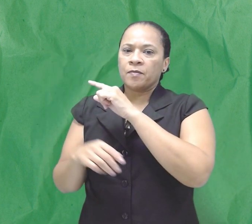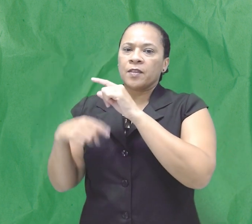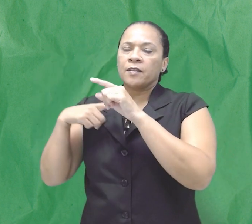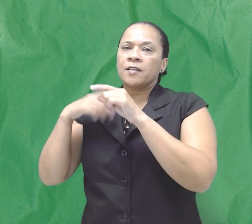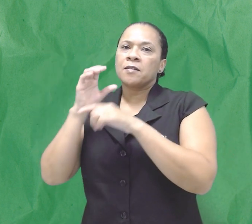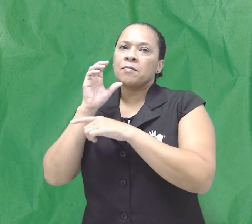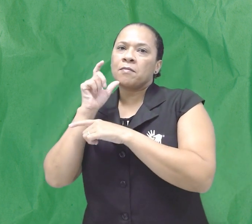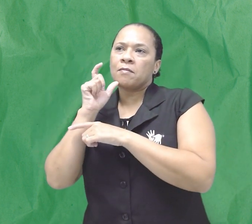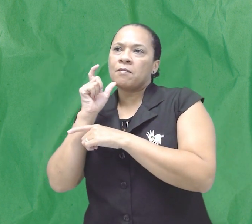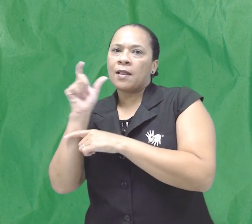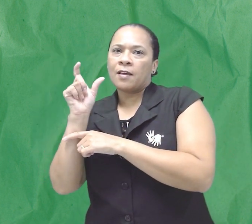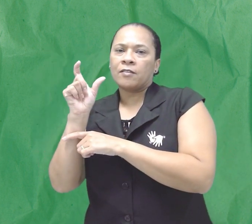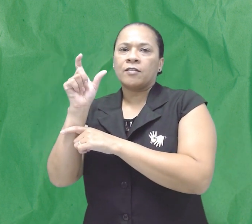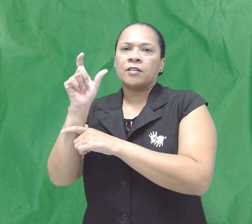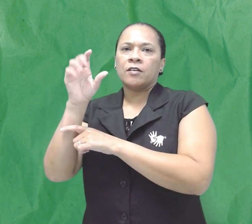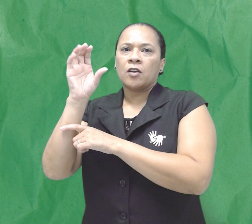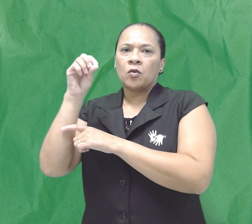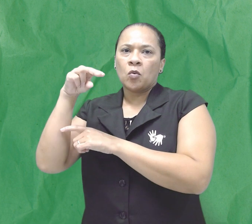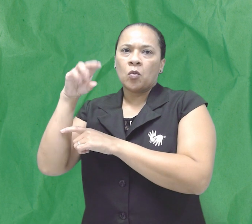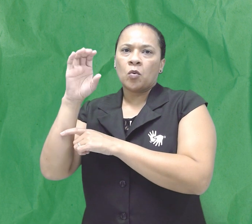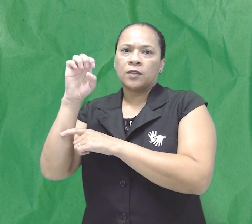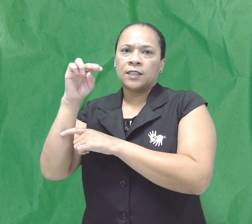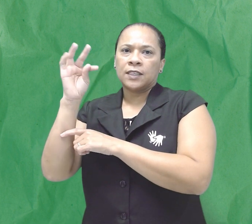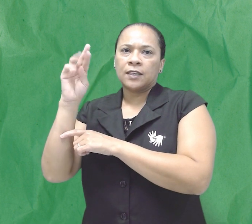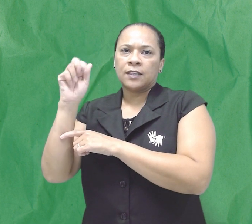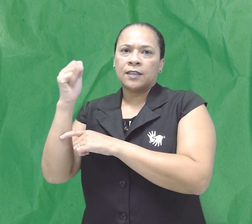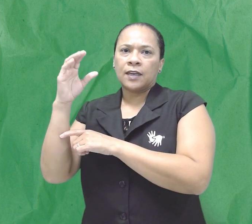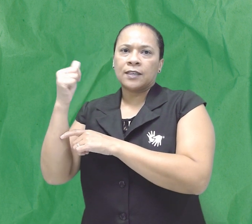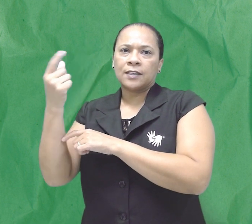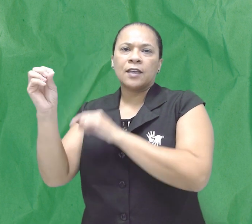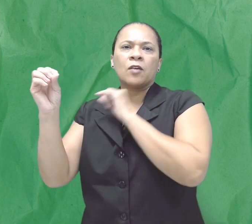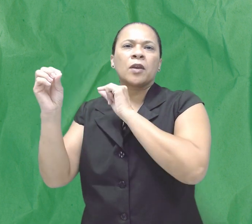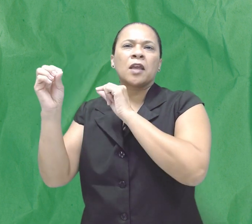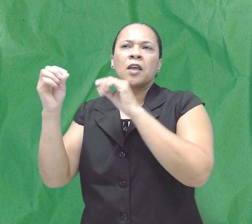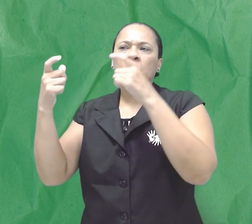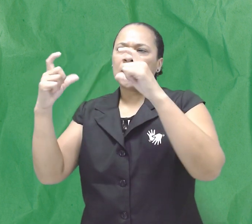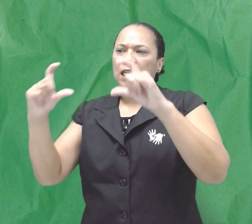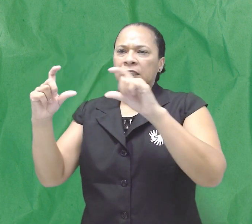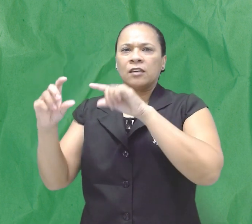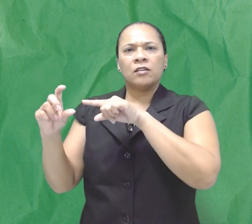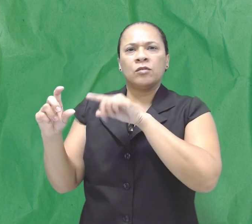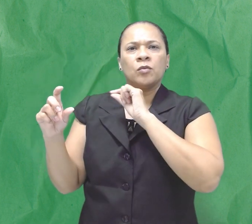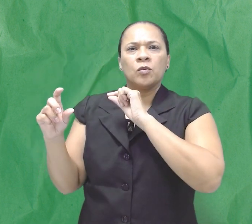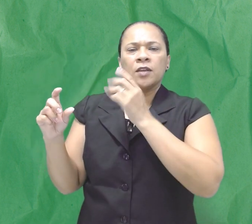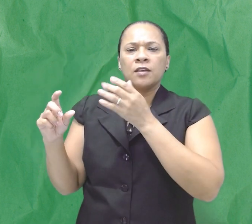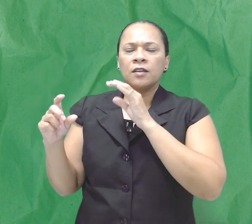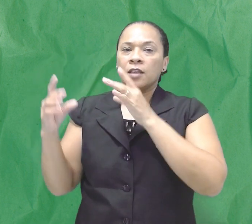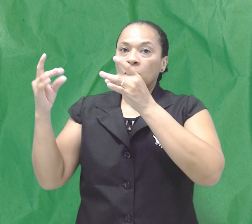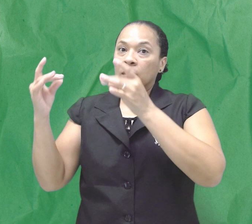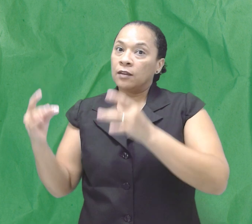entre concentração, percebam um detalhe importante, que é o seguinte, eu posso